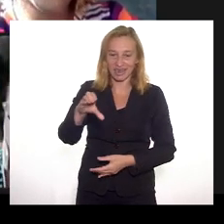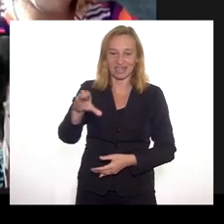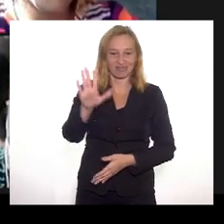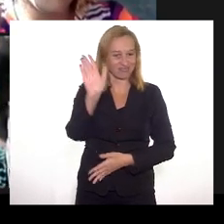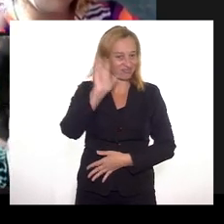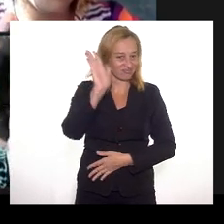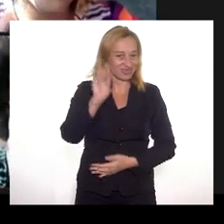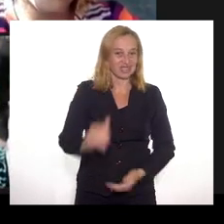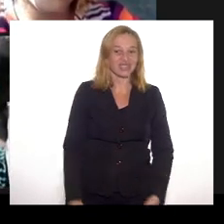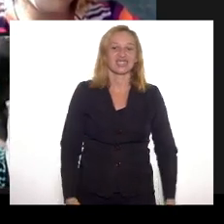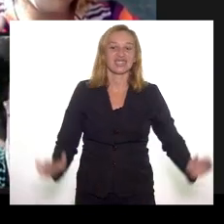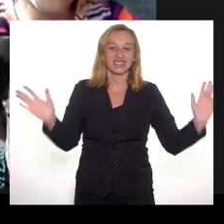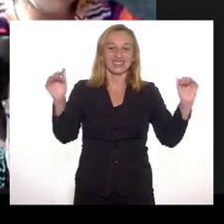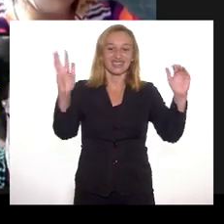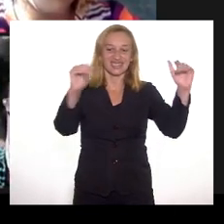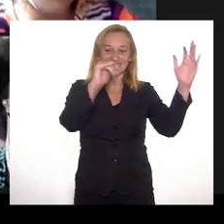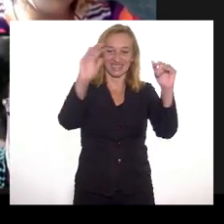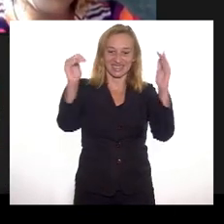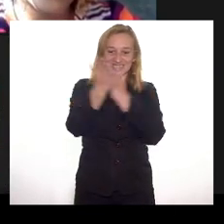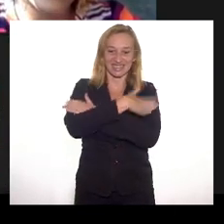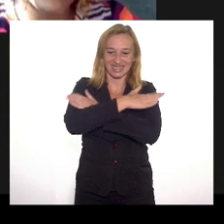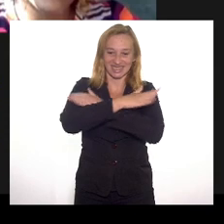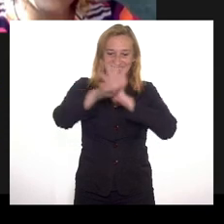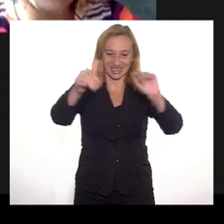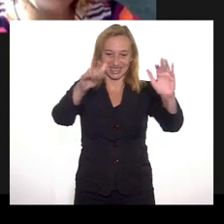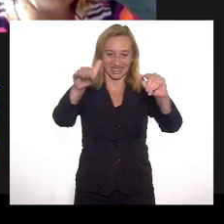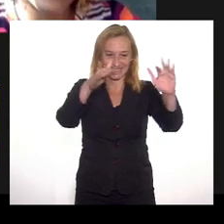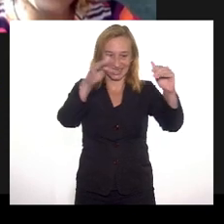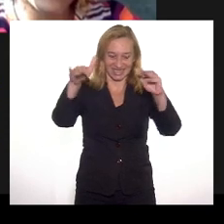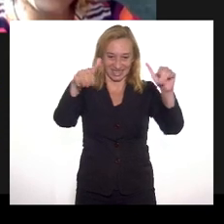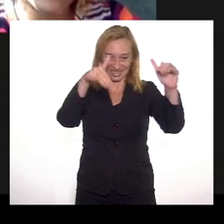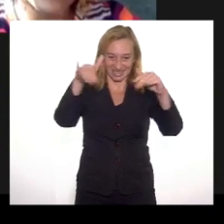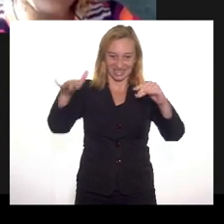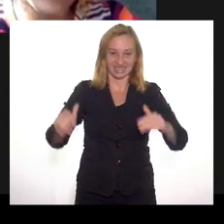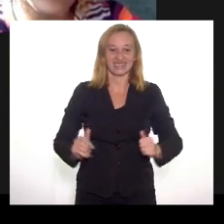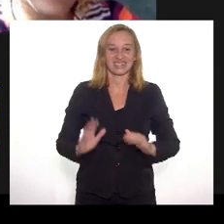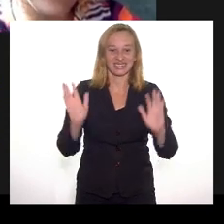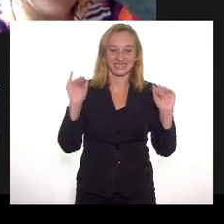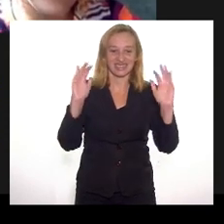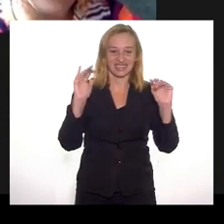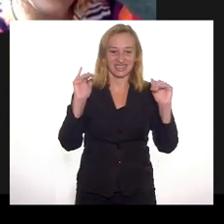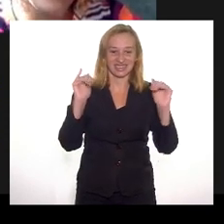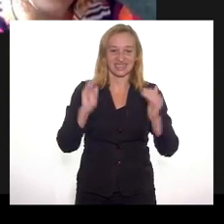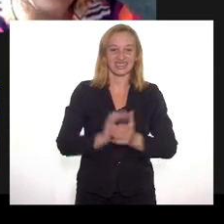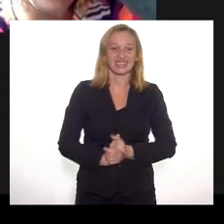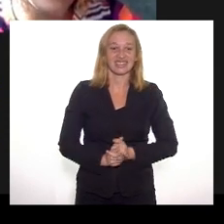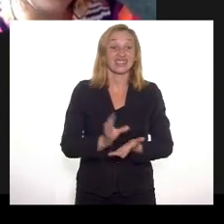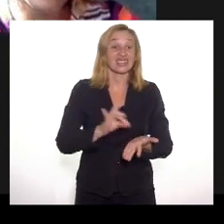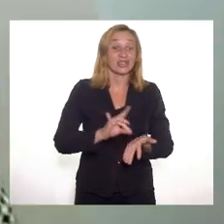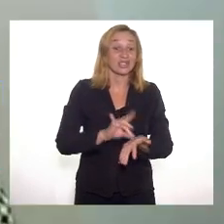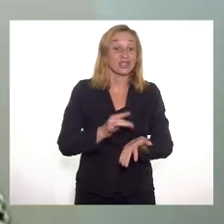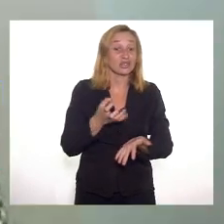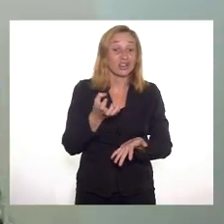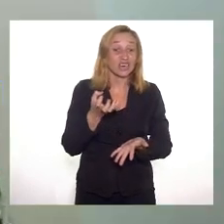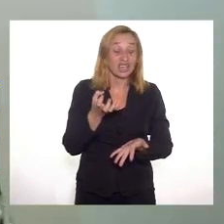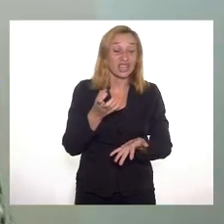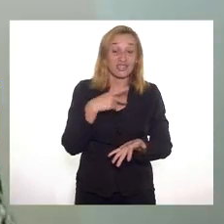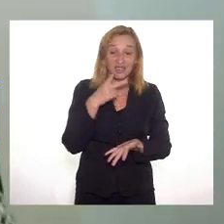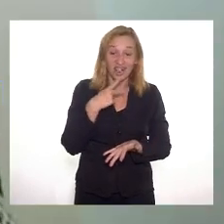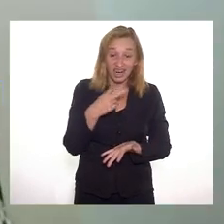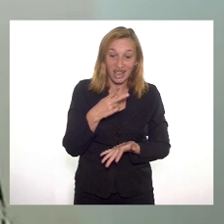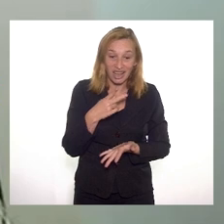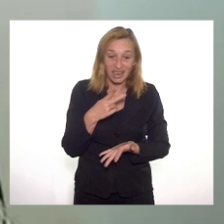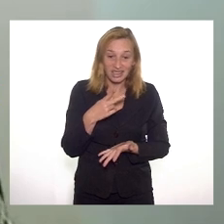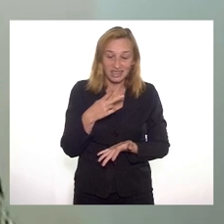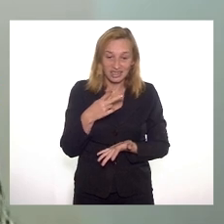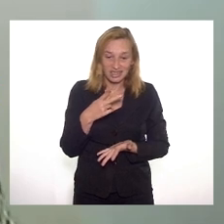agradecido. Obrigado. Um grande abraço. Presidente, beijo. Na verdade, eu só queria remeter aqui, na